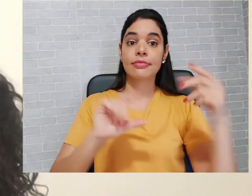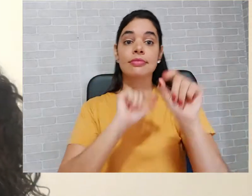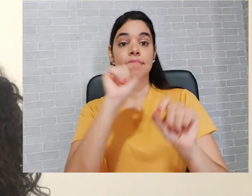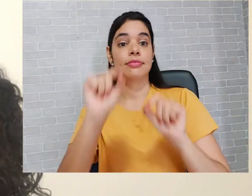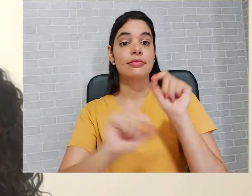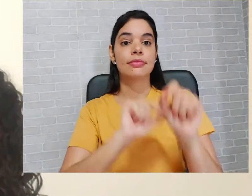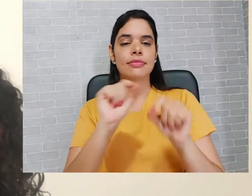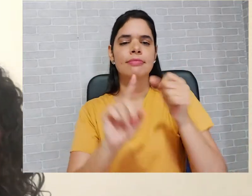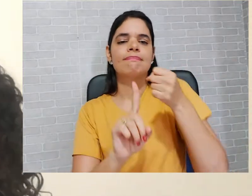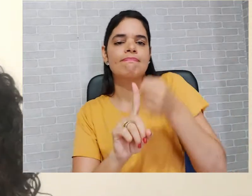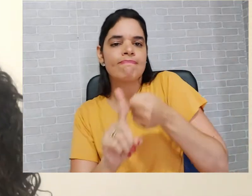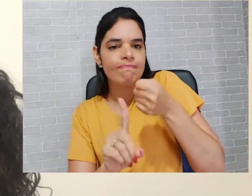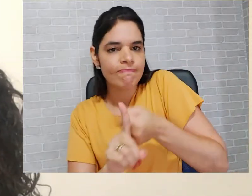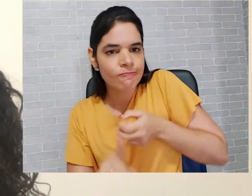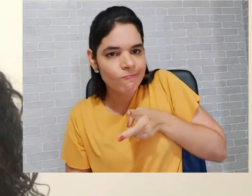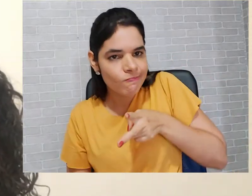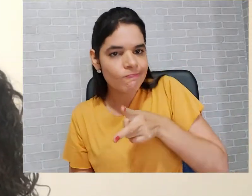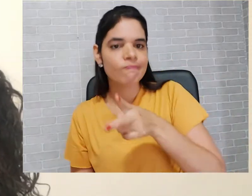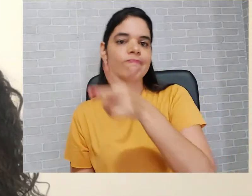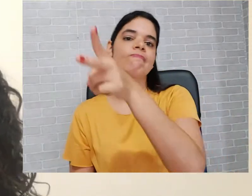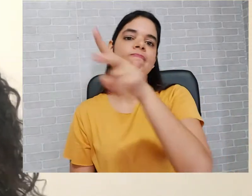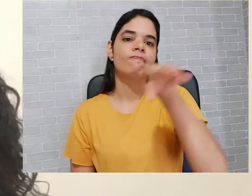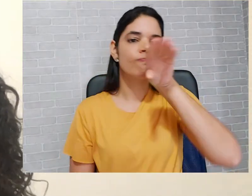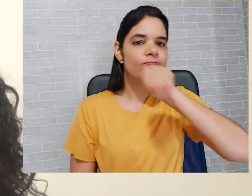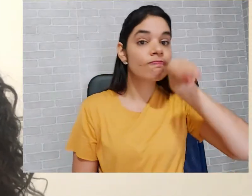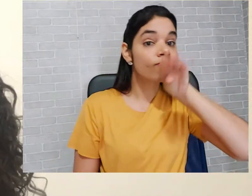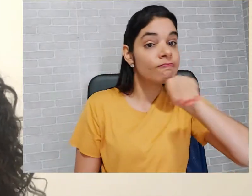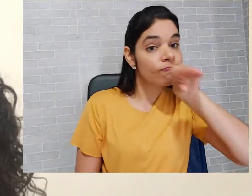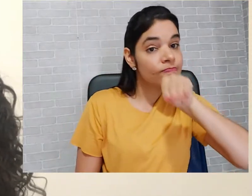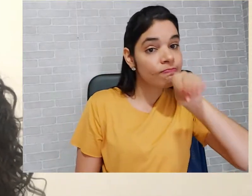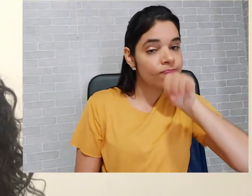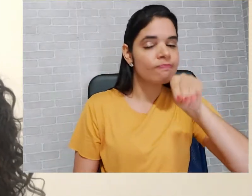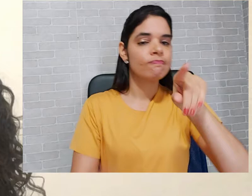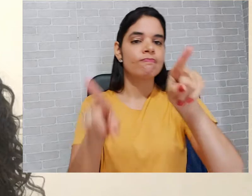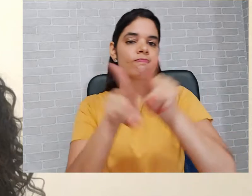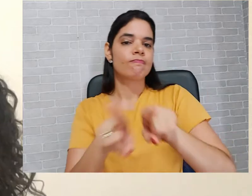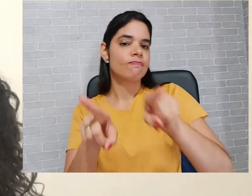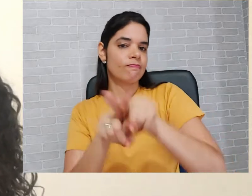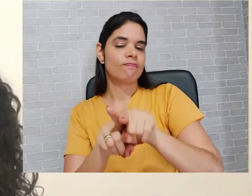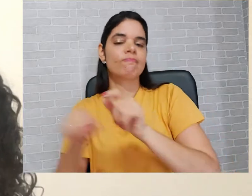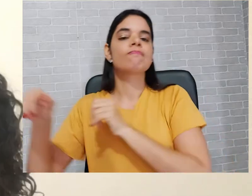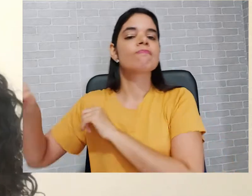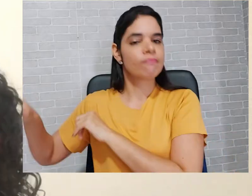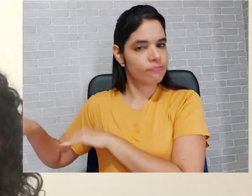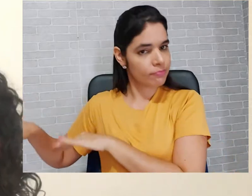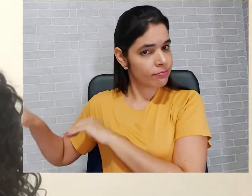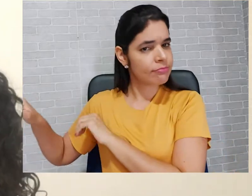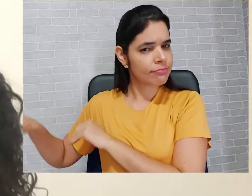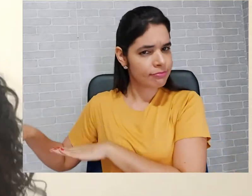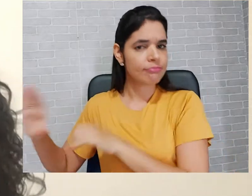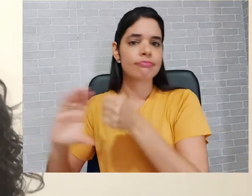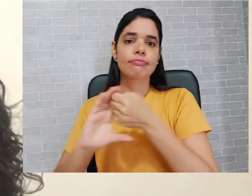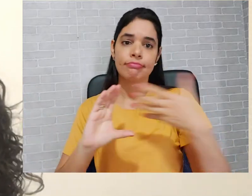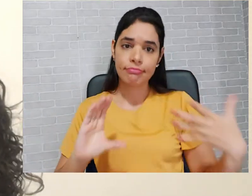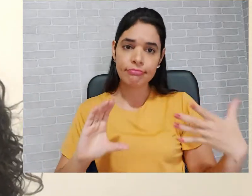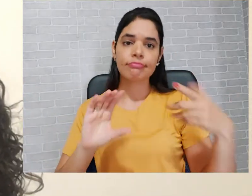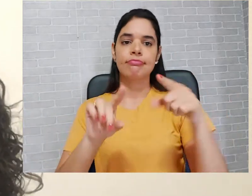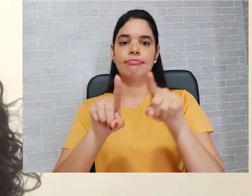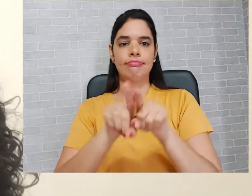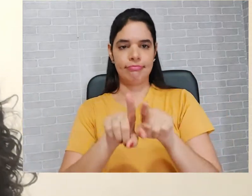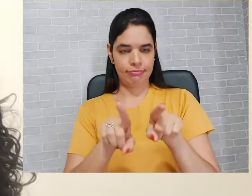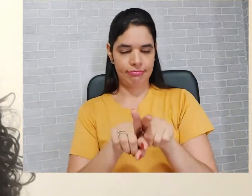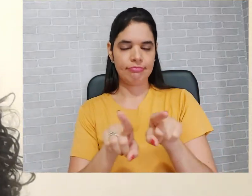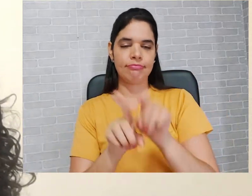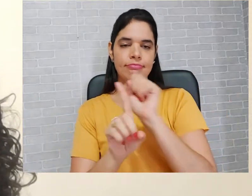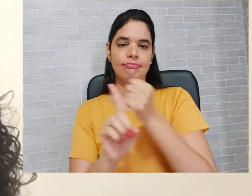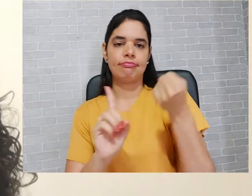da oralitura, é a persistência pela oralidade. A Guiana Francesa também é